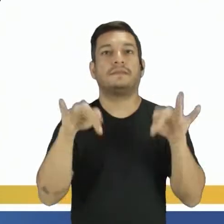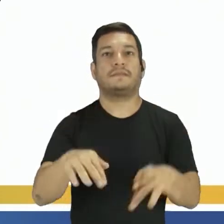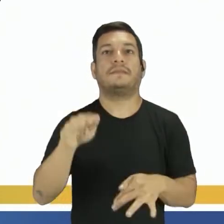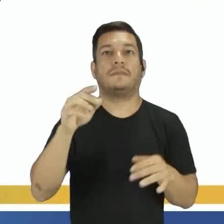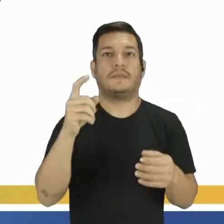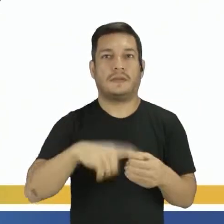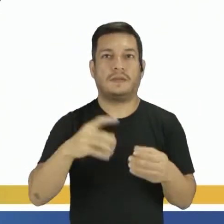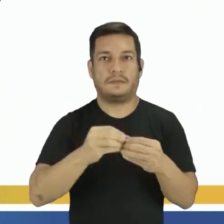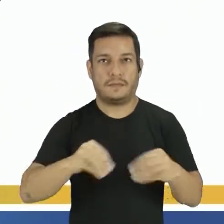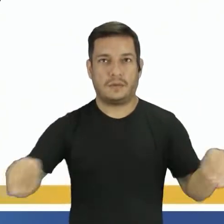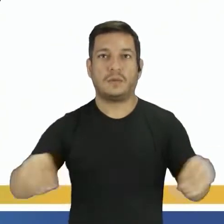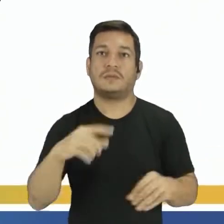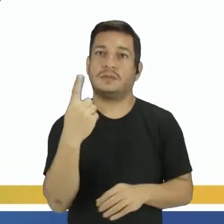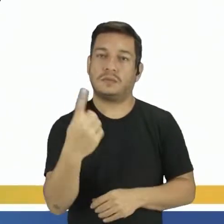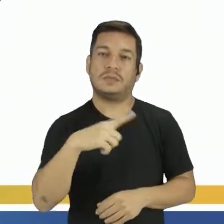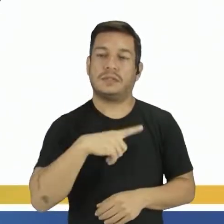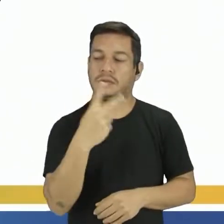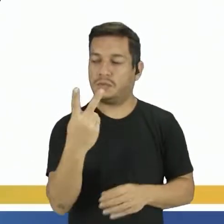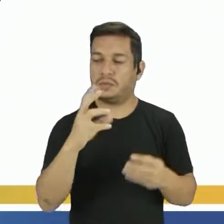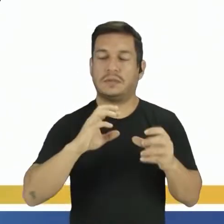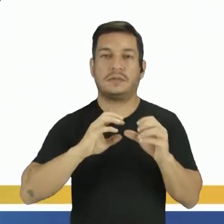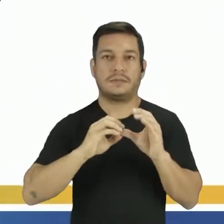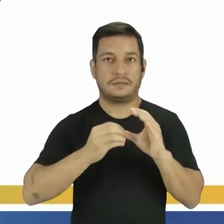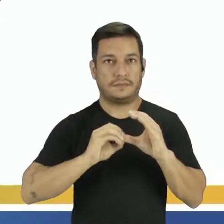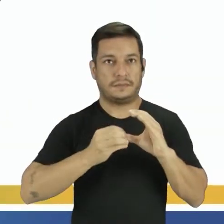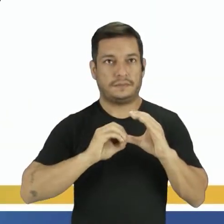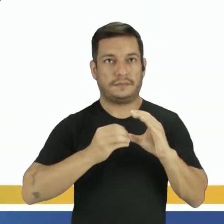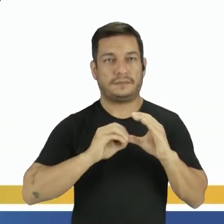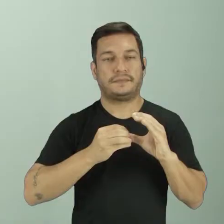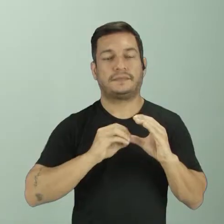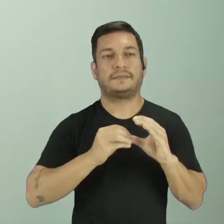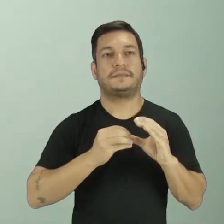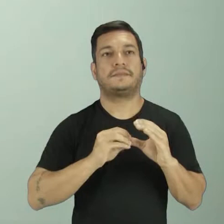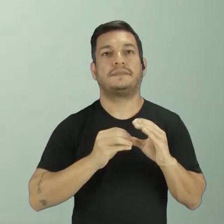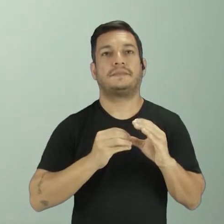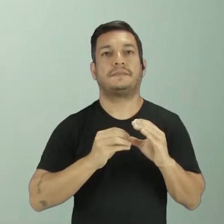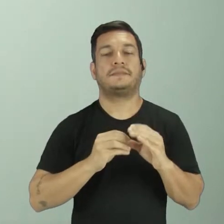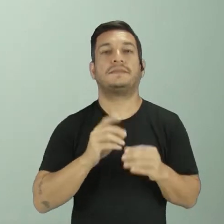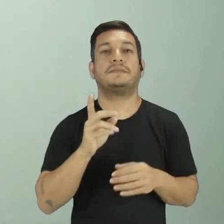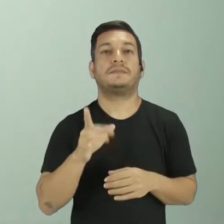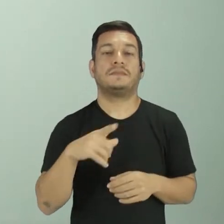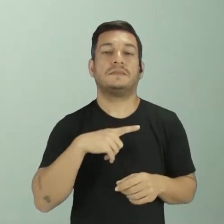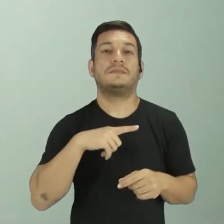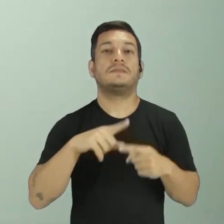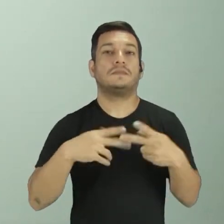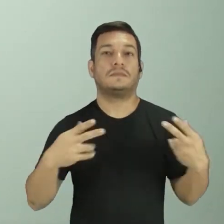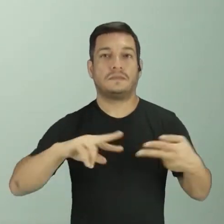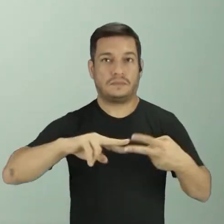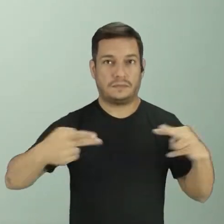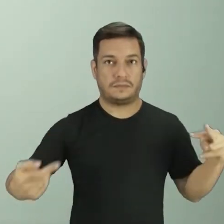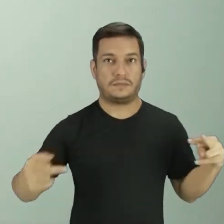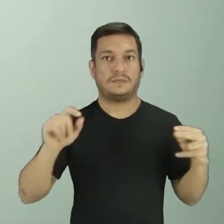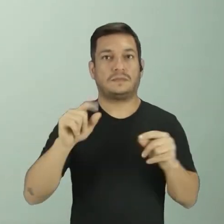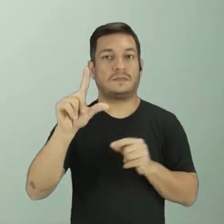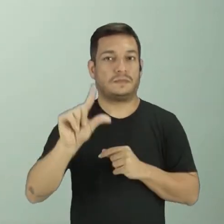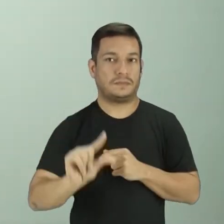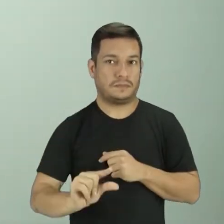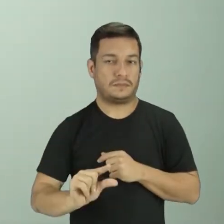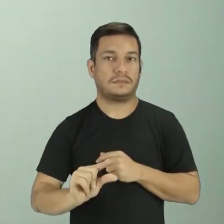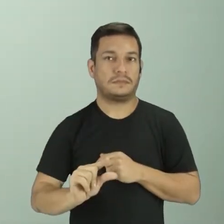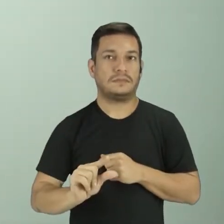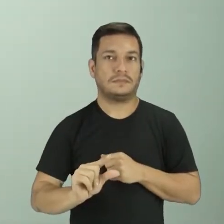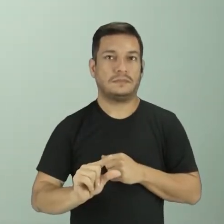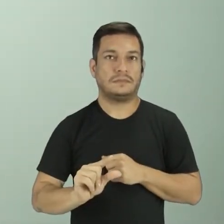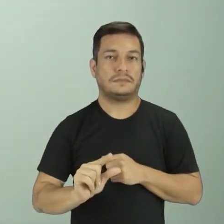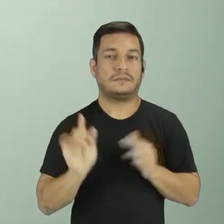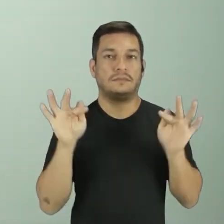eu vou ter duas células, tá? Dois processinhos celulares, já com material genético reduzido, tá?